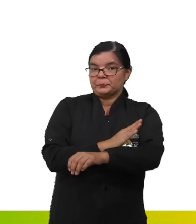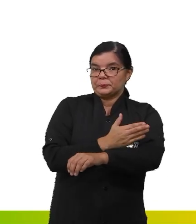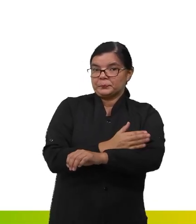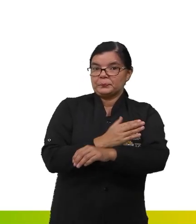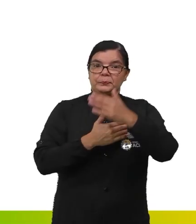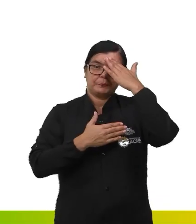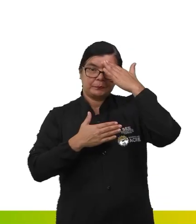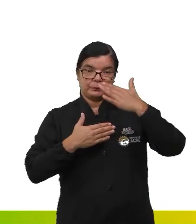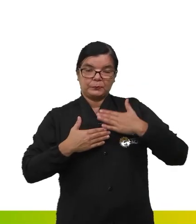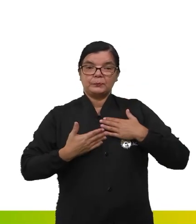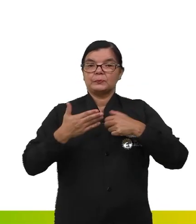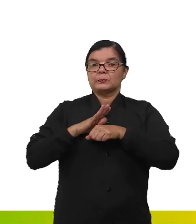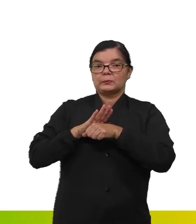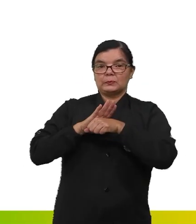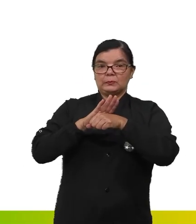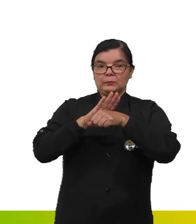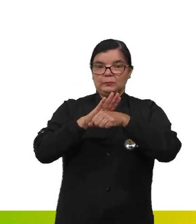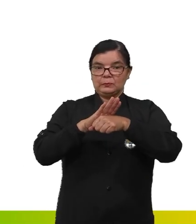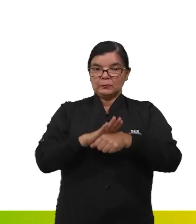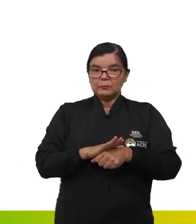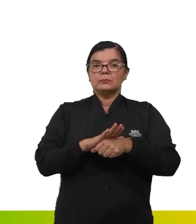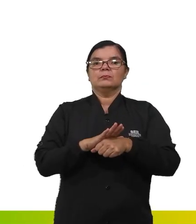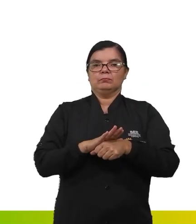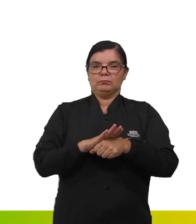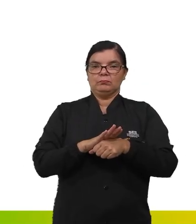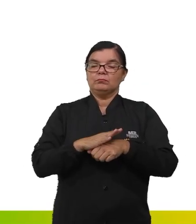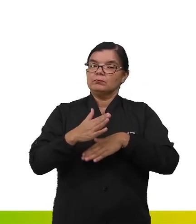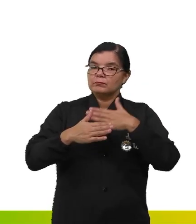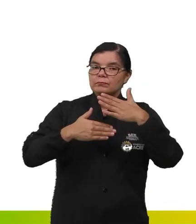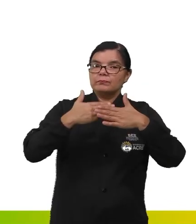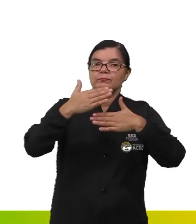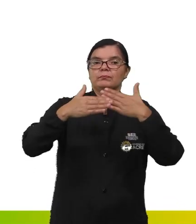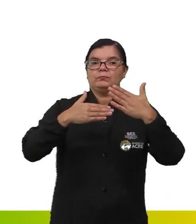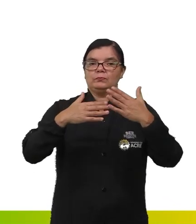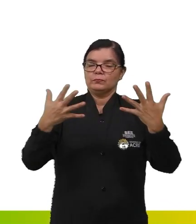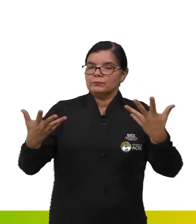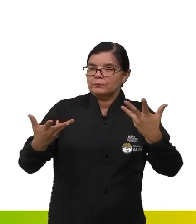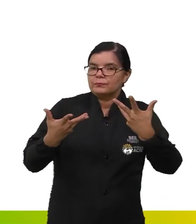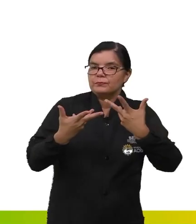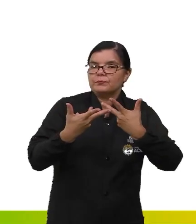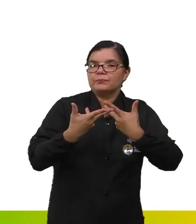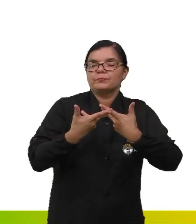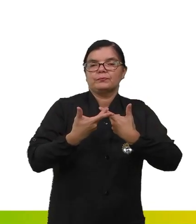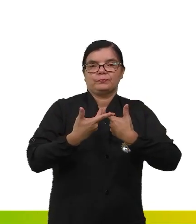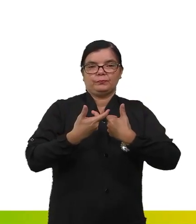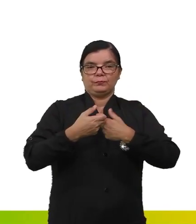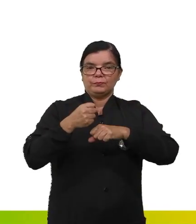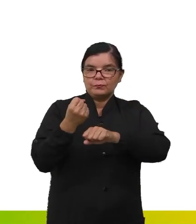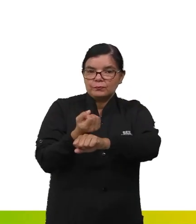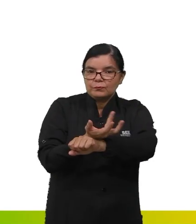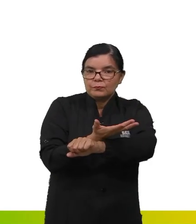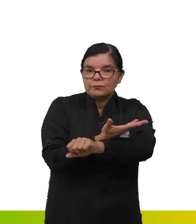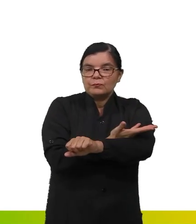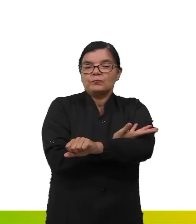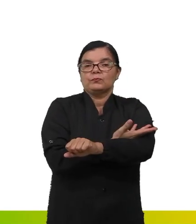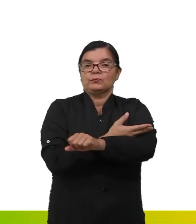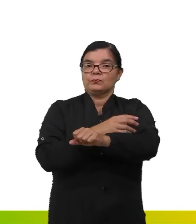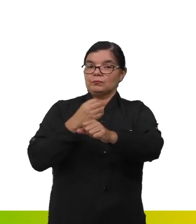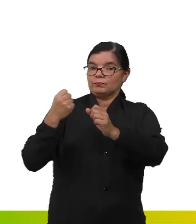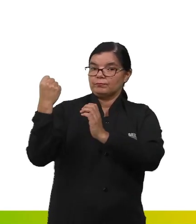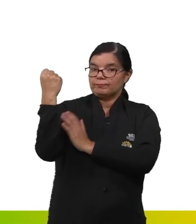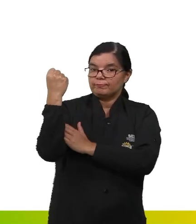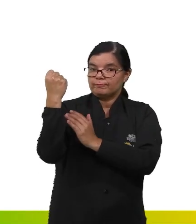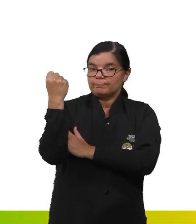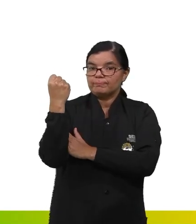participação nas práticas corporais contribui para o desenvolvimento de competências